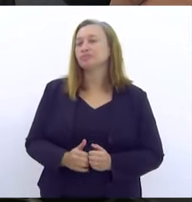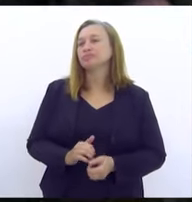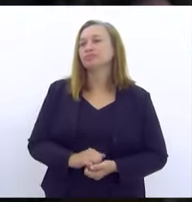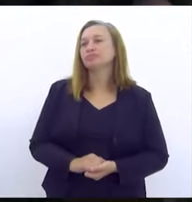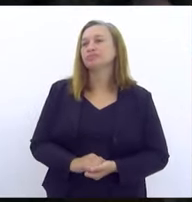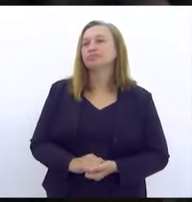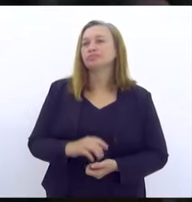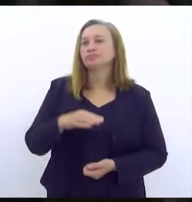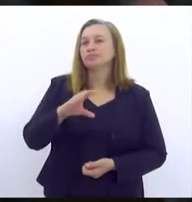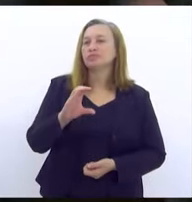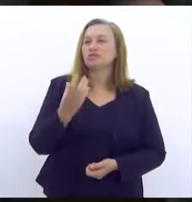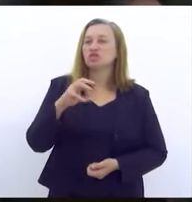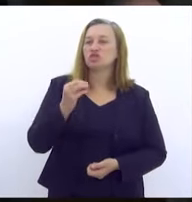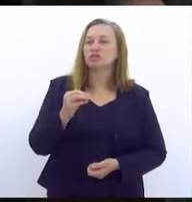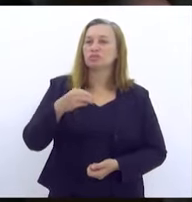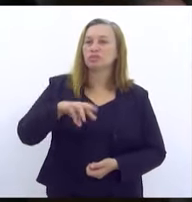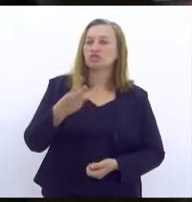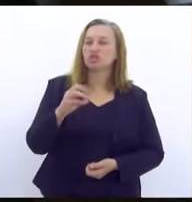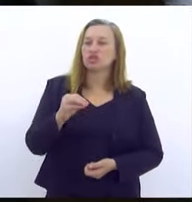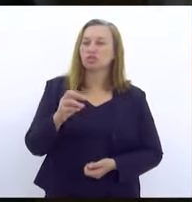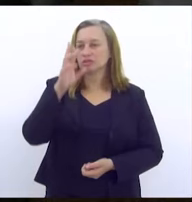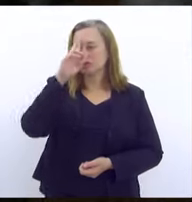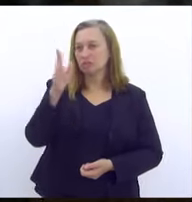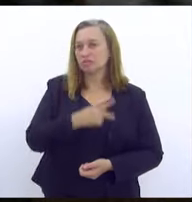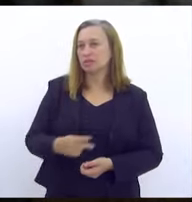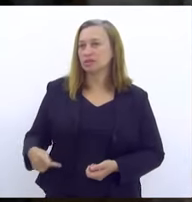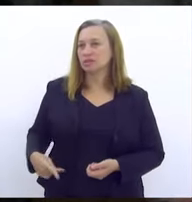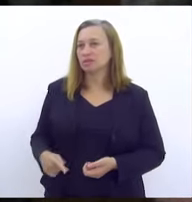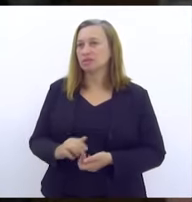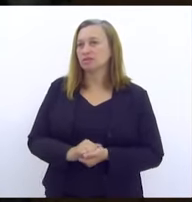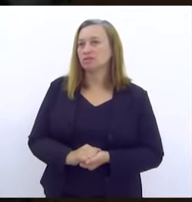Chico Machado. Senhora presidente,